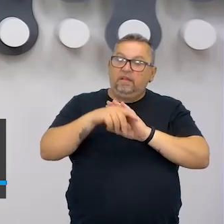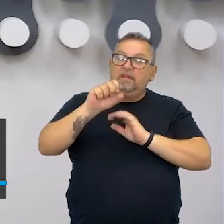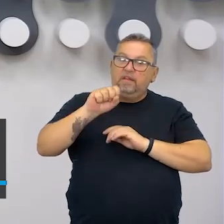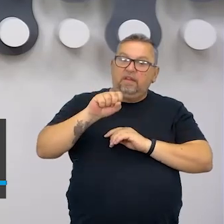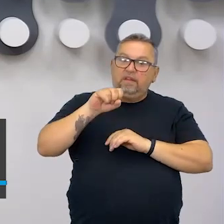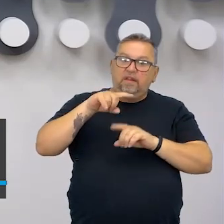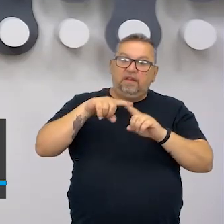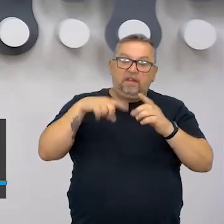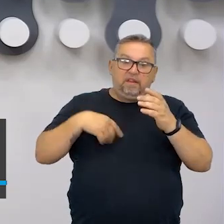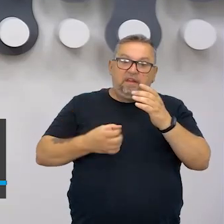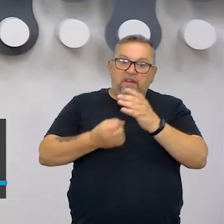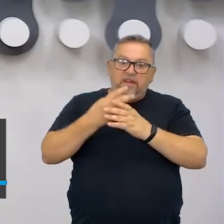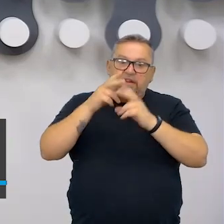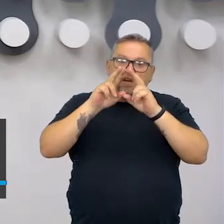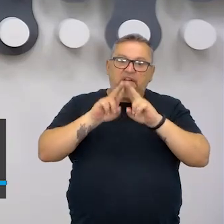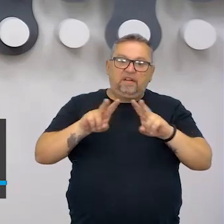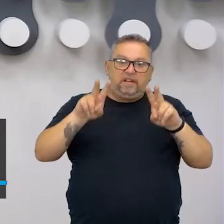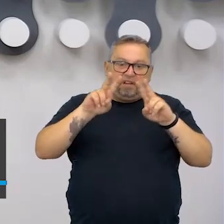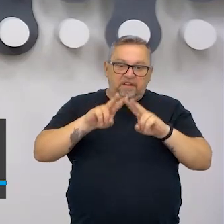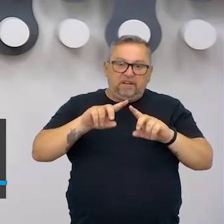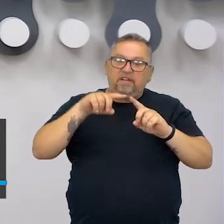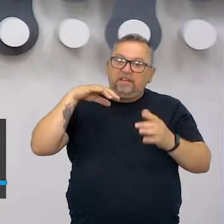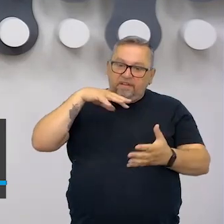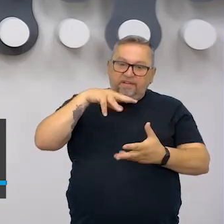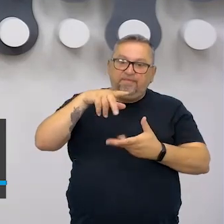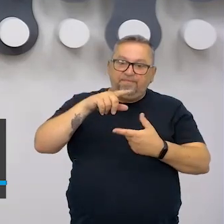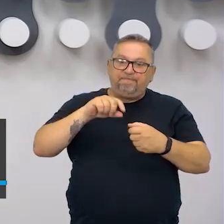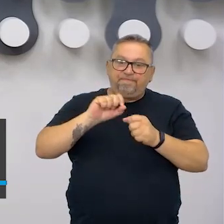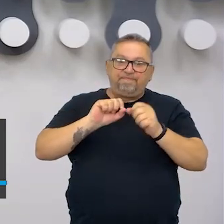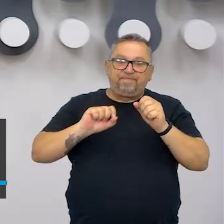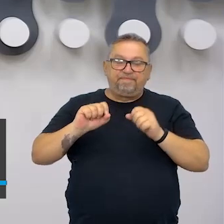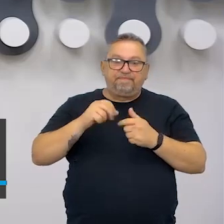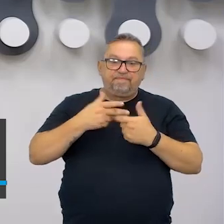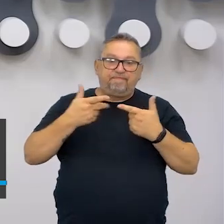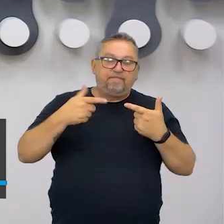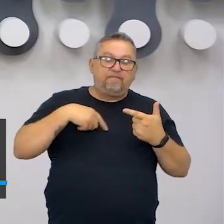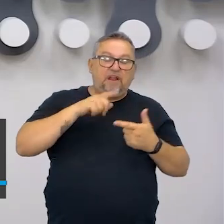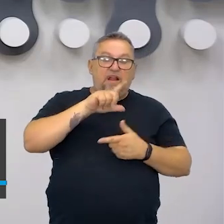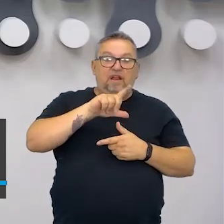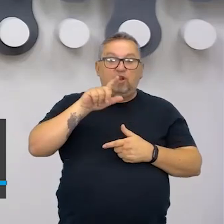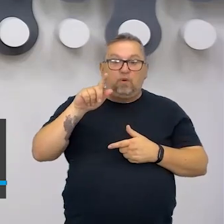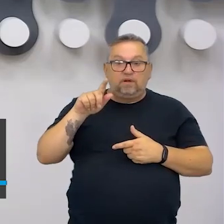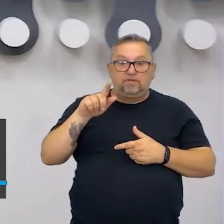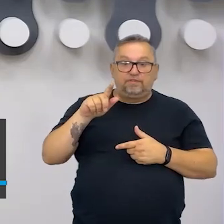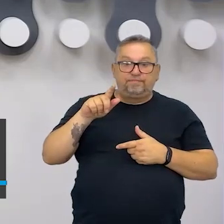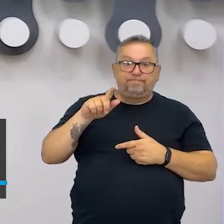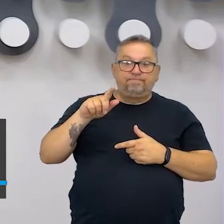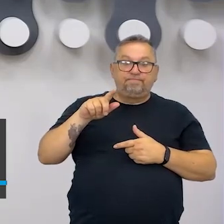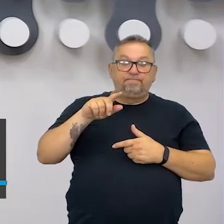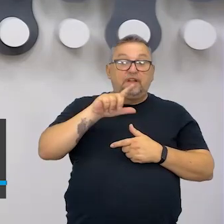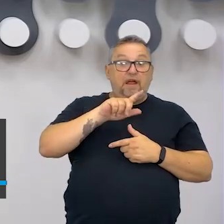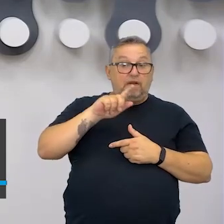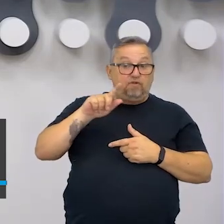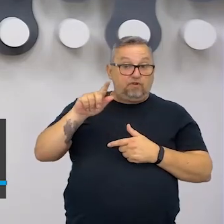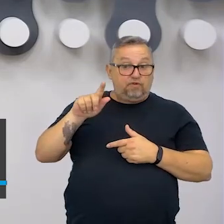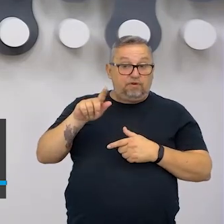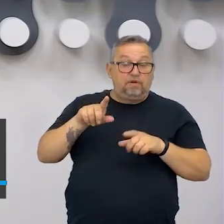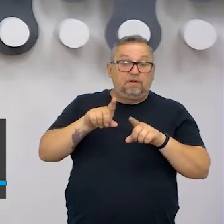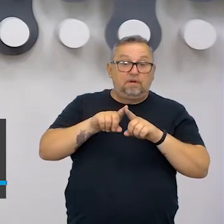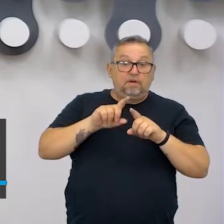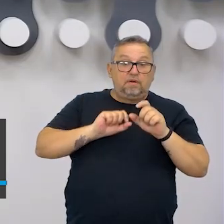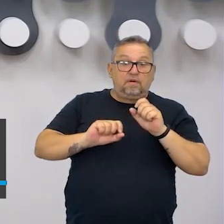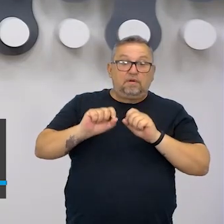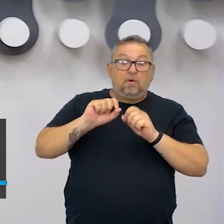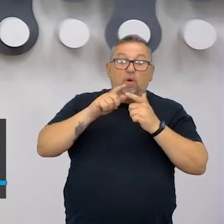vai criando uma visão de mundo, vai aderindo uma determinada linguagem e com isso esse